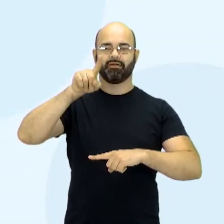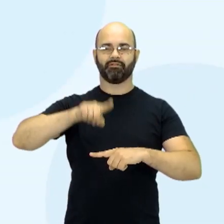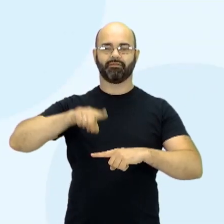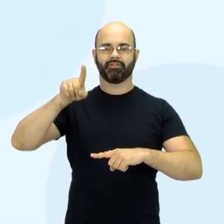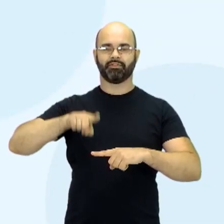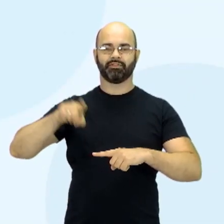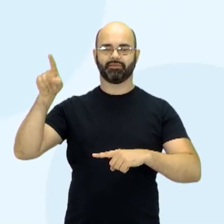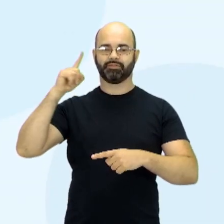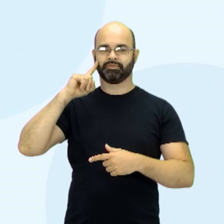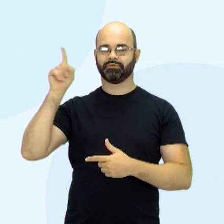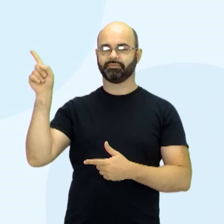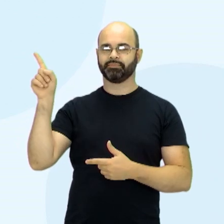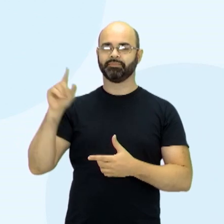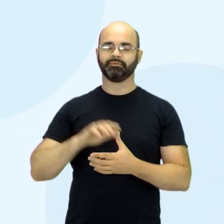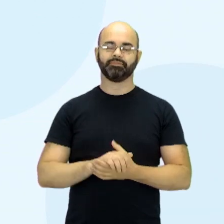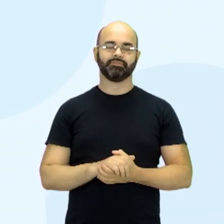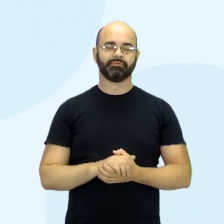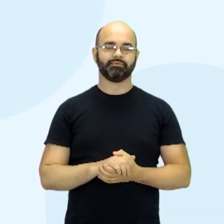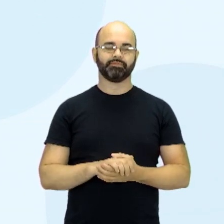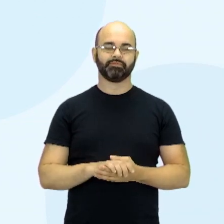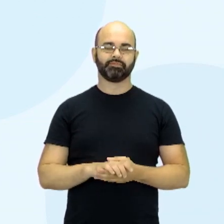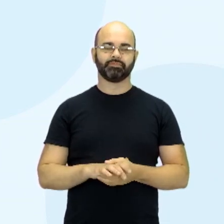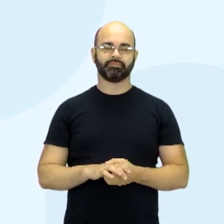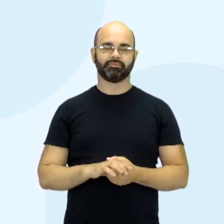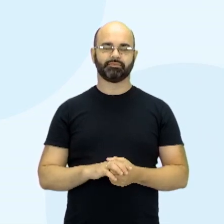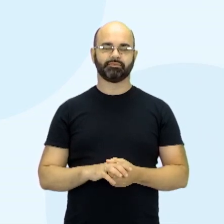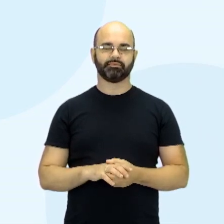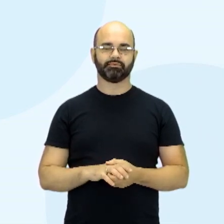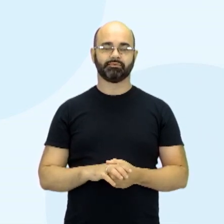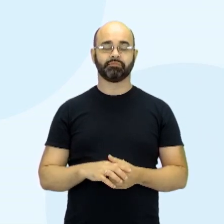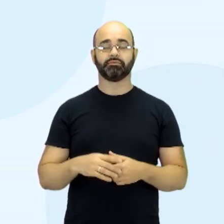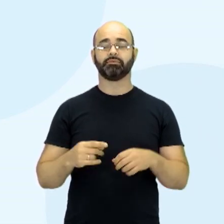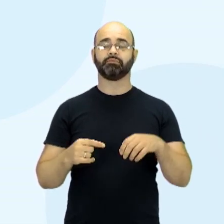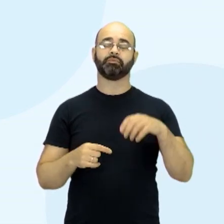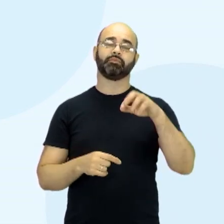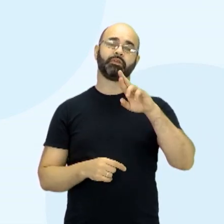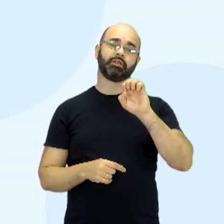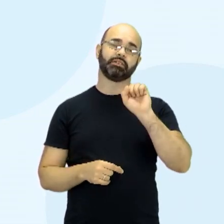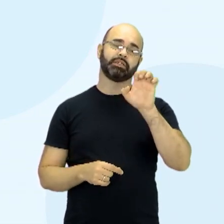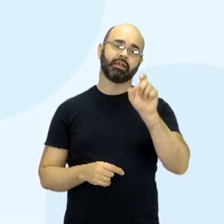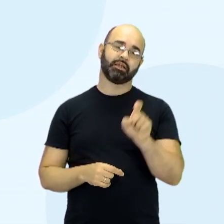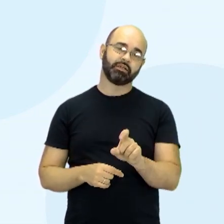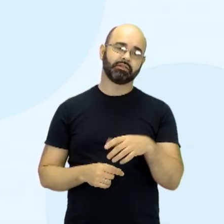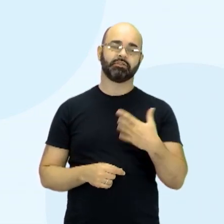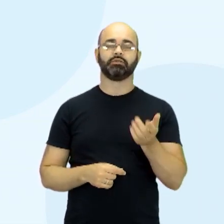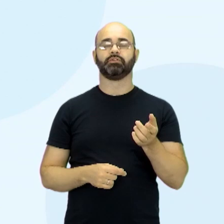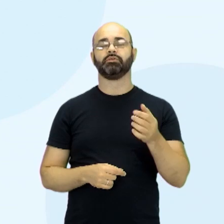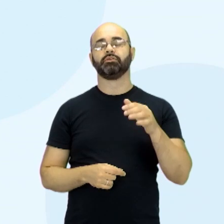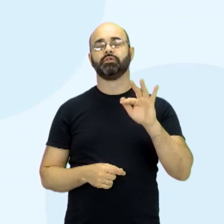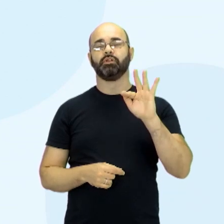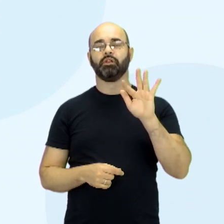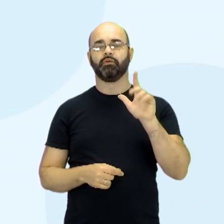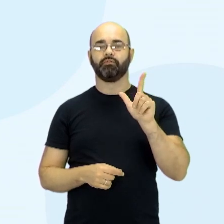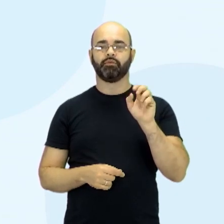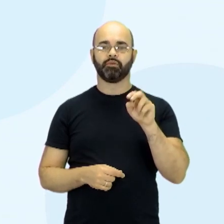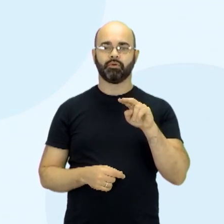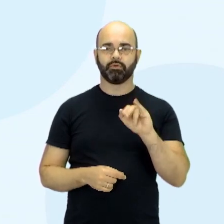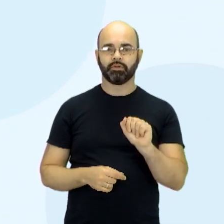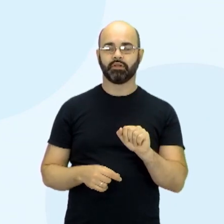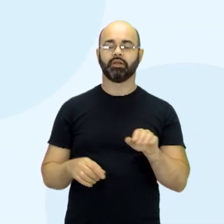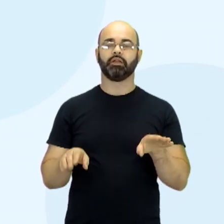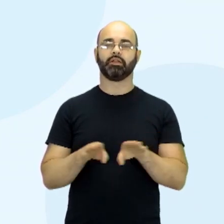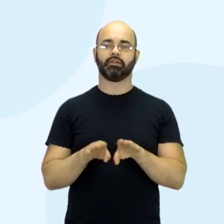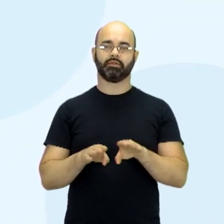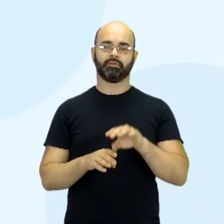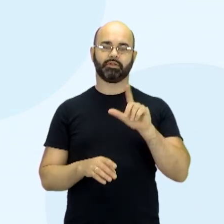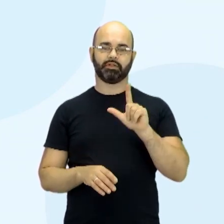as populações tradicionais por estados, né, tanto aí na Resex, como na Flona e também como na RDS. Tá, então nós temos aí,